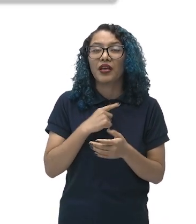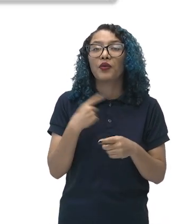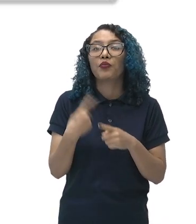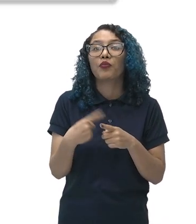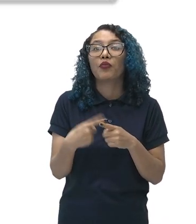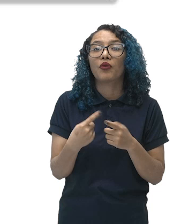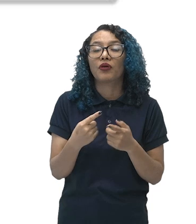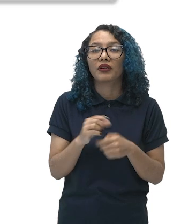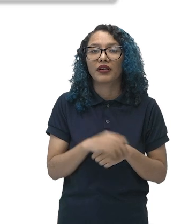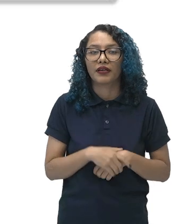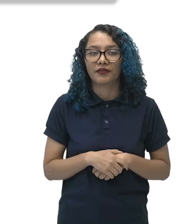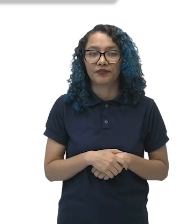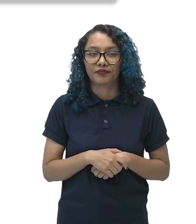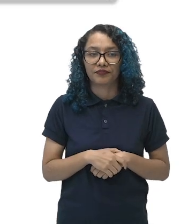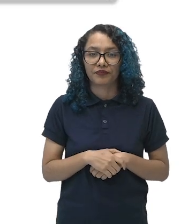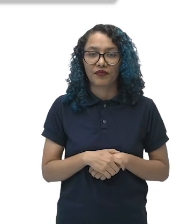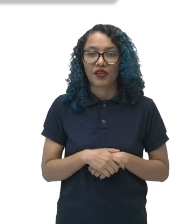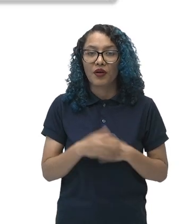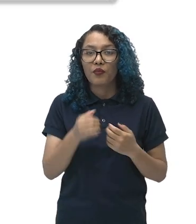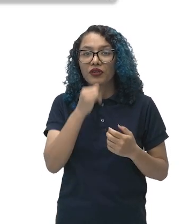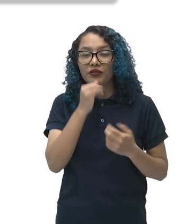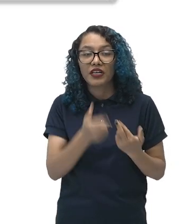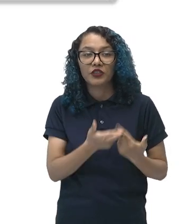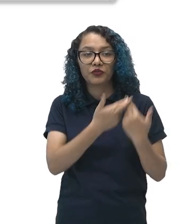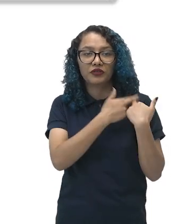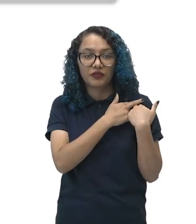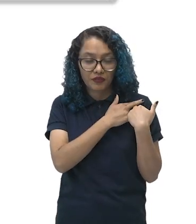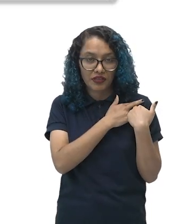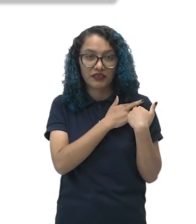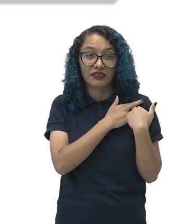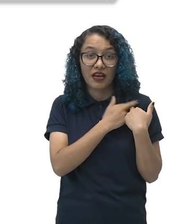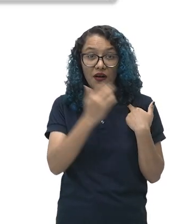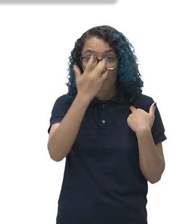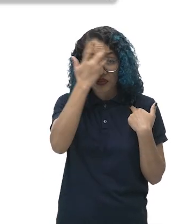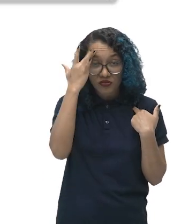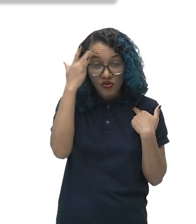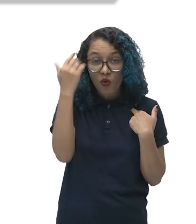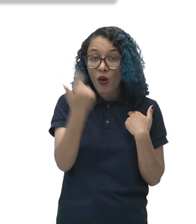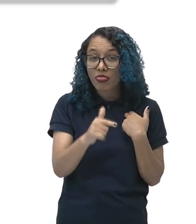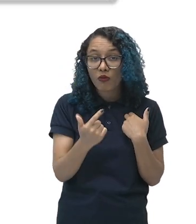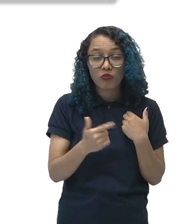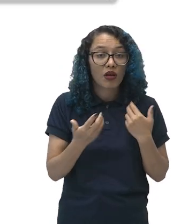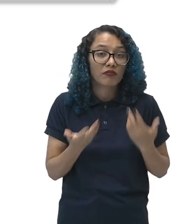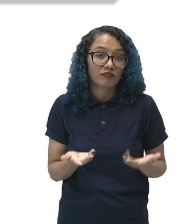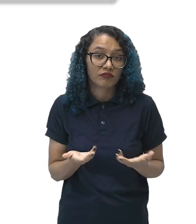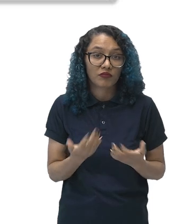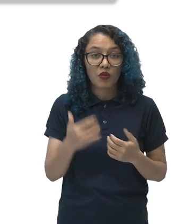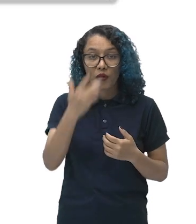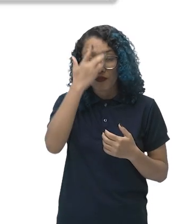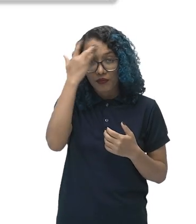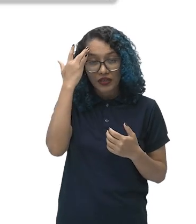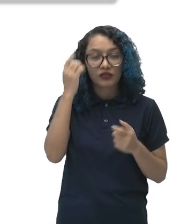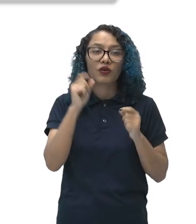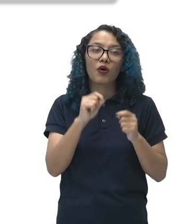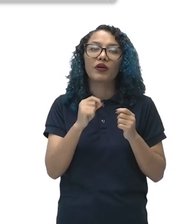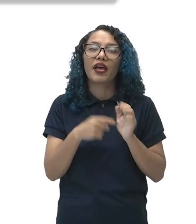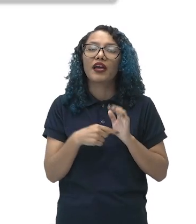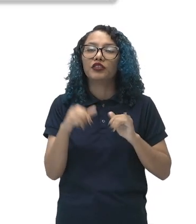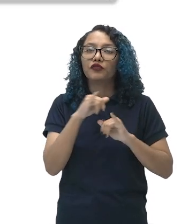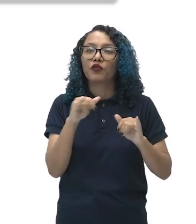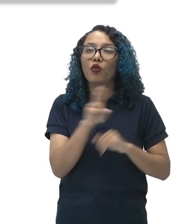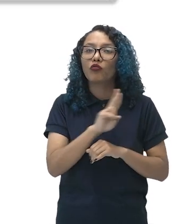alguém que vai se preocupar em ter a sua credibilidade colocada em questão, né? Não tem uma pessoa que assinou aquilo dali,